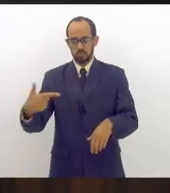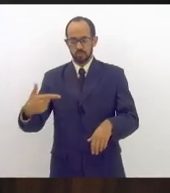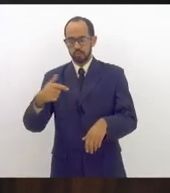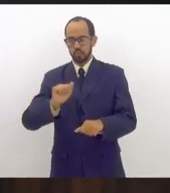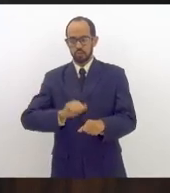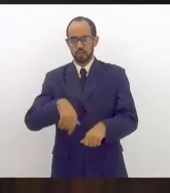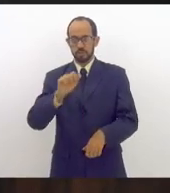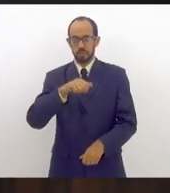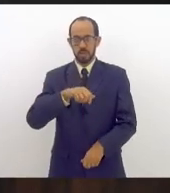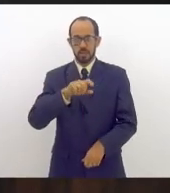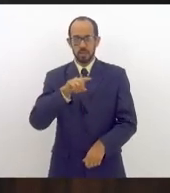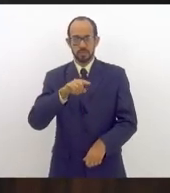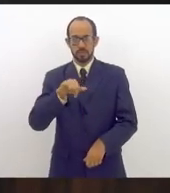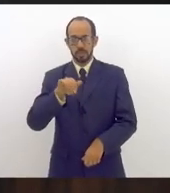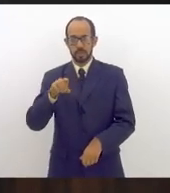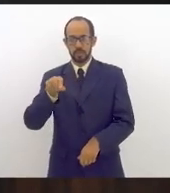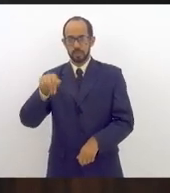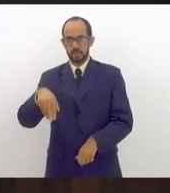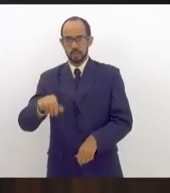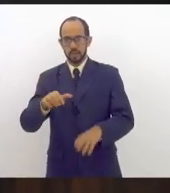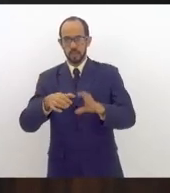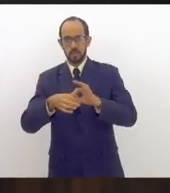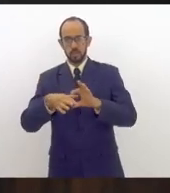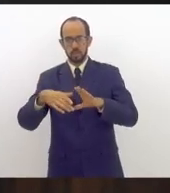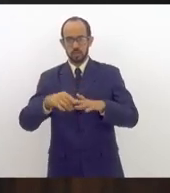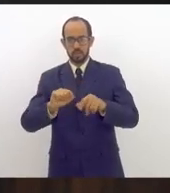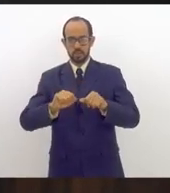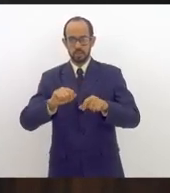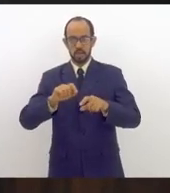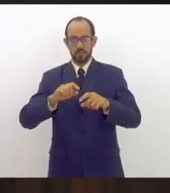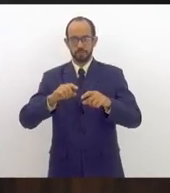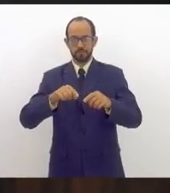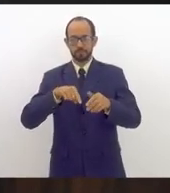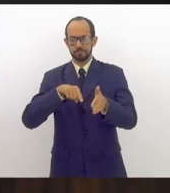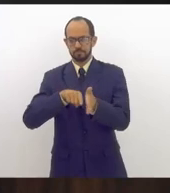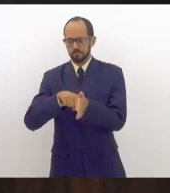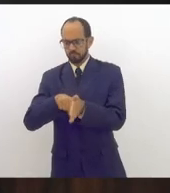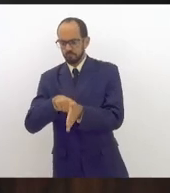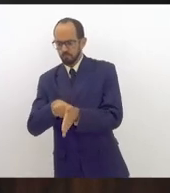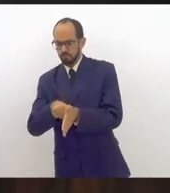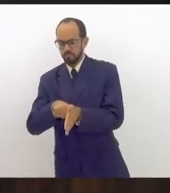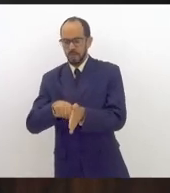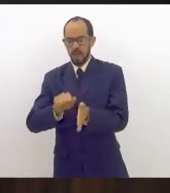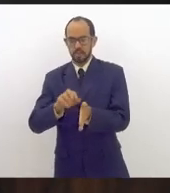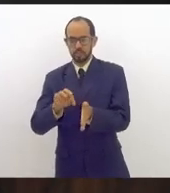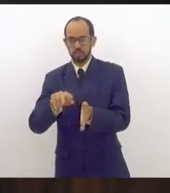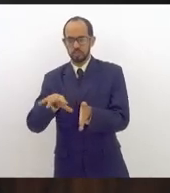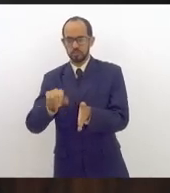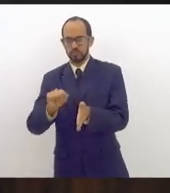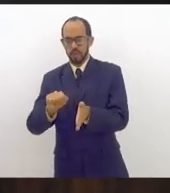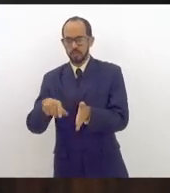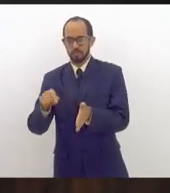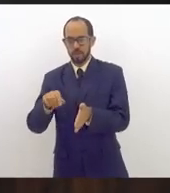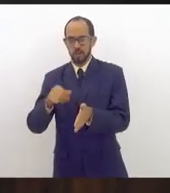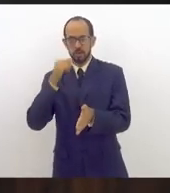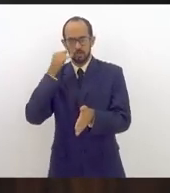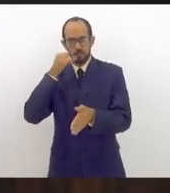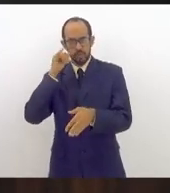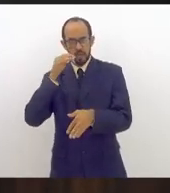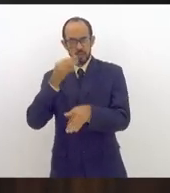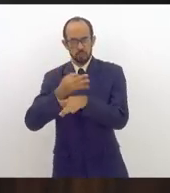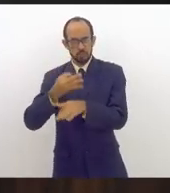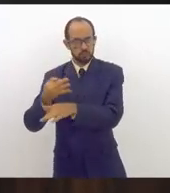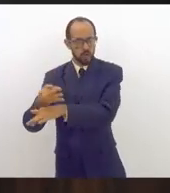o governo do Estado a criar política de busca ativa nas unidades escolares com altos índices de evasão escolar, baixa frequência